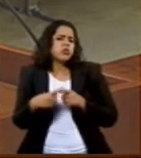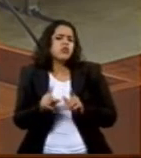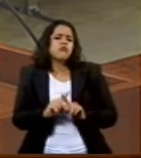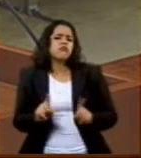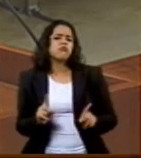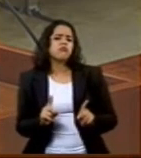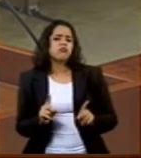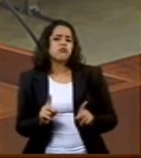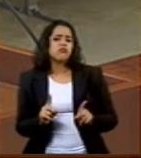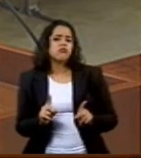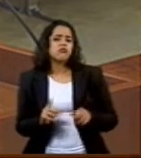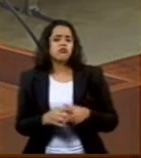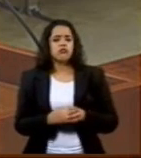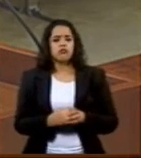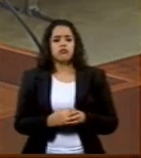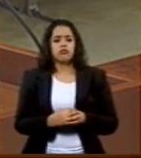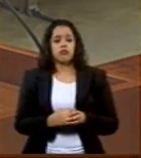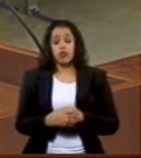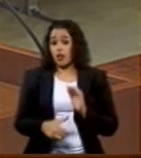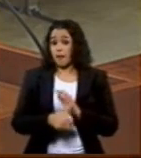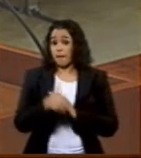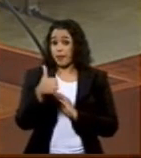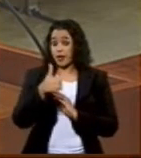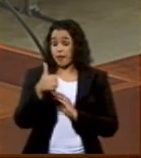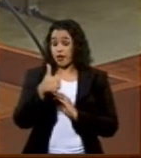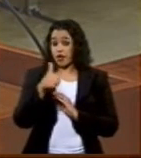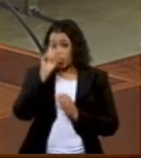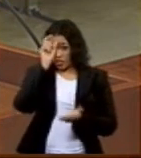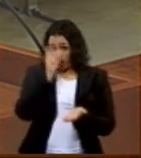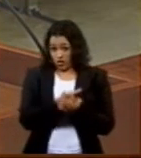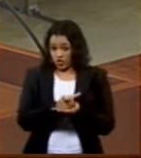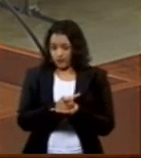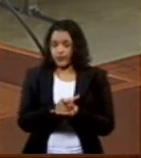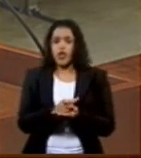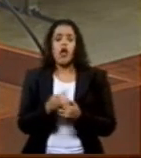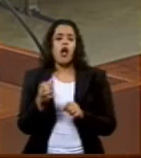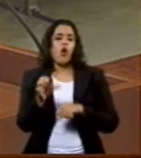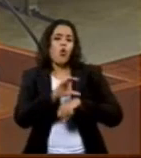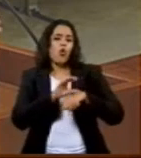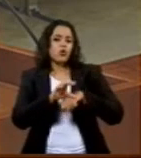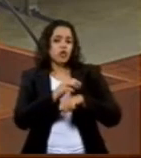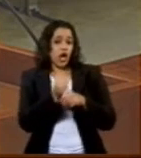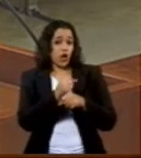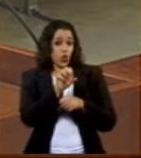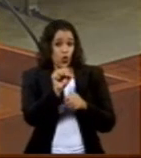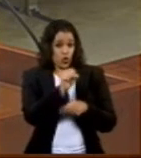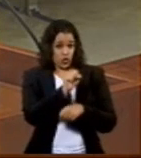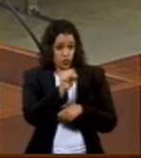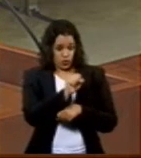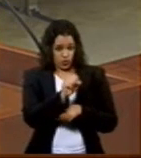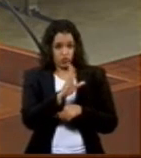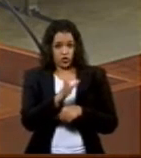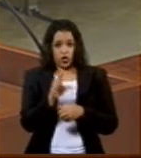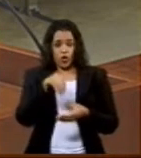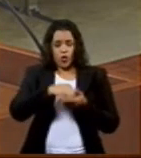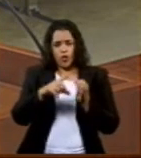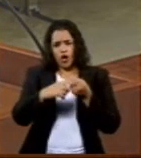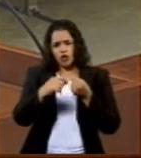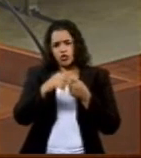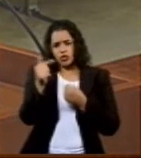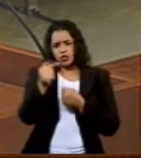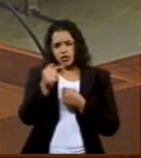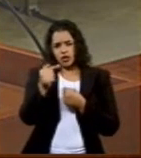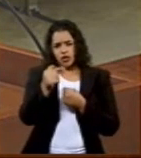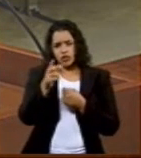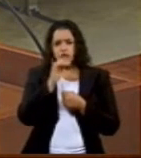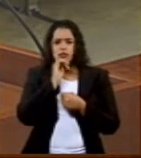mais? Uma primeira tese é de que, com a Constituição de 88, que prevê no seu artigo 7º,